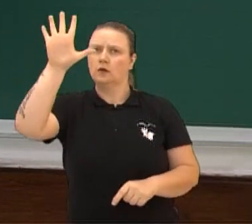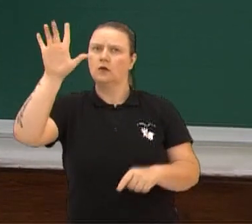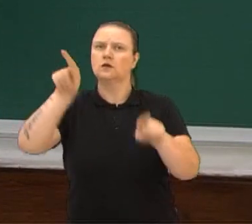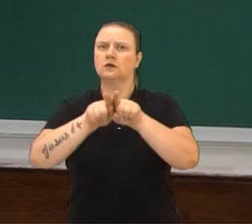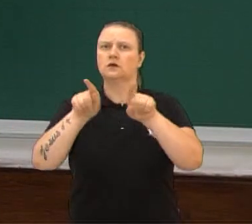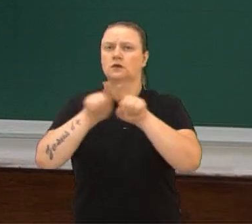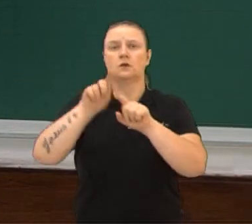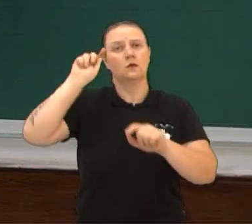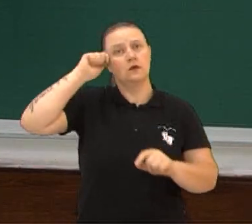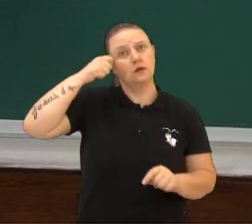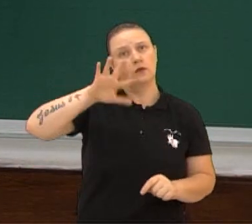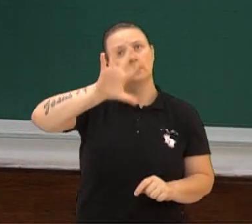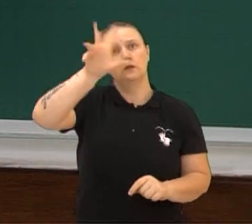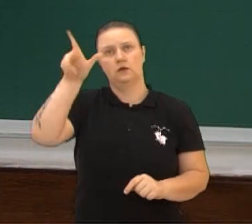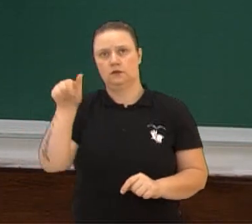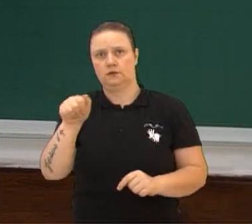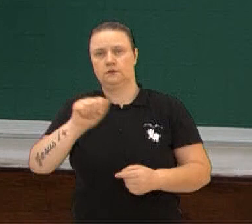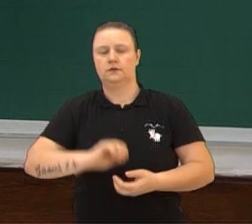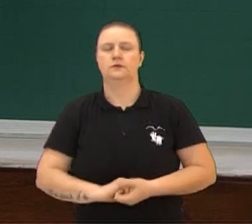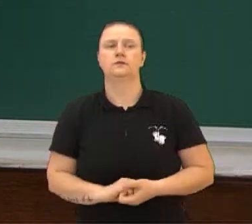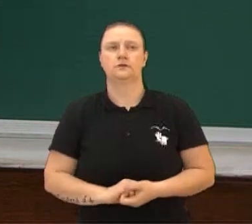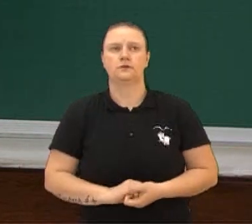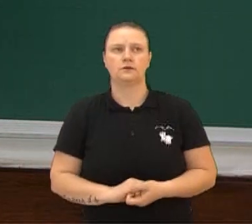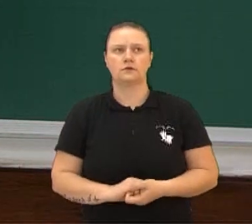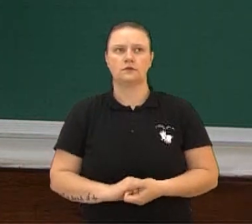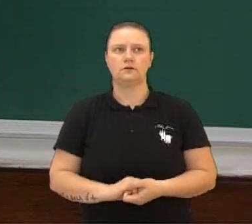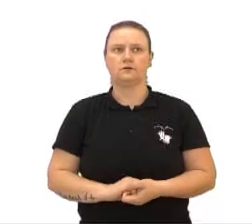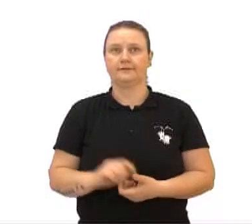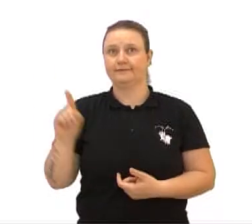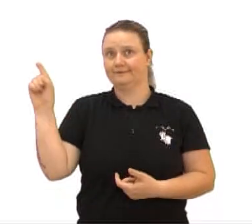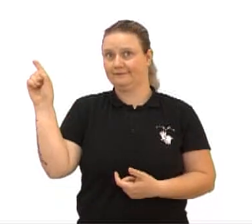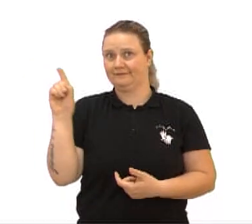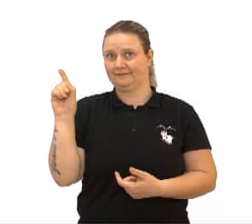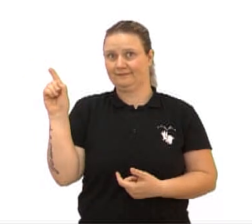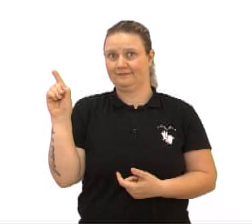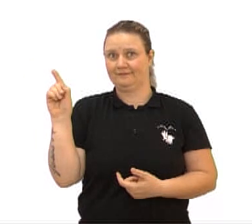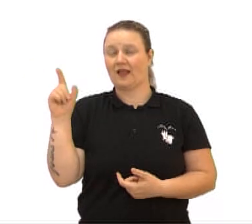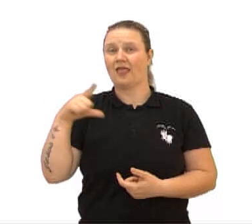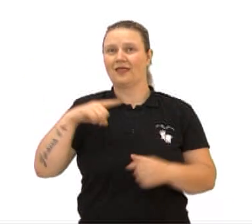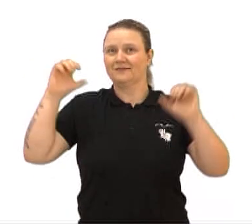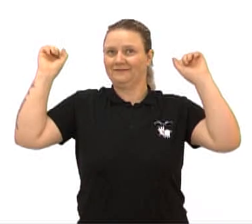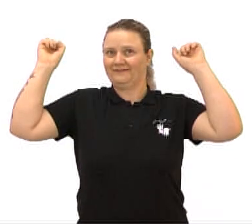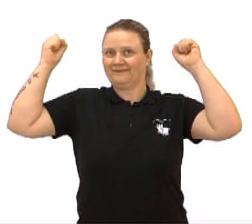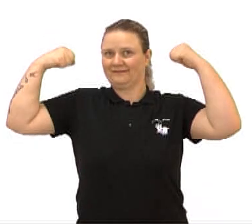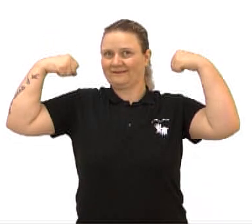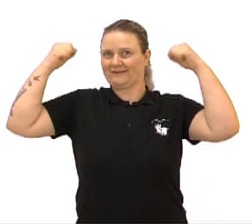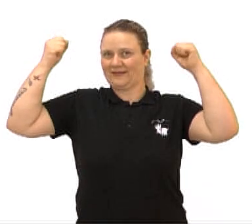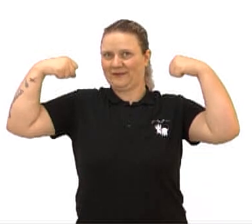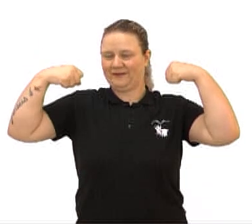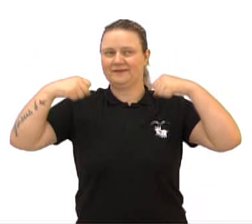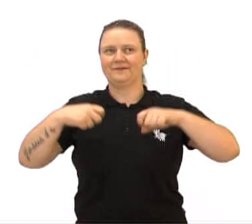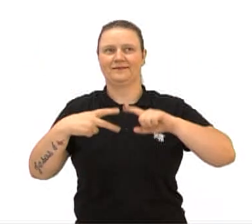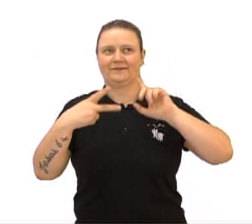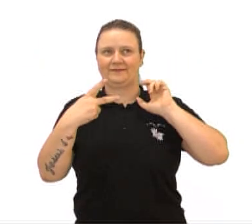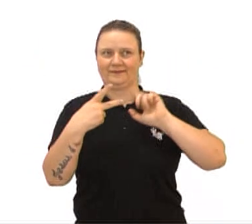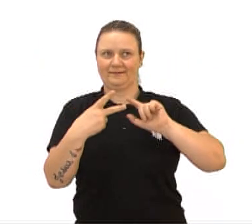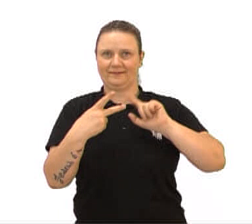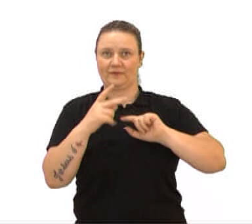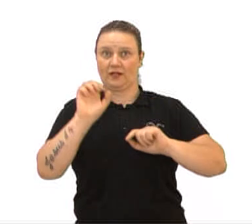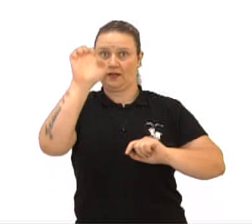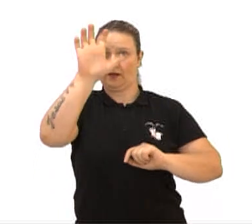África. Na América do Norte temos o México. Europa temos a